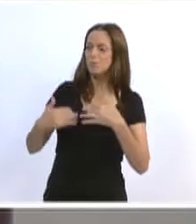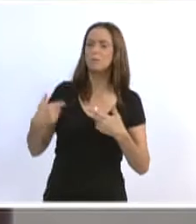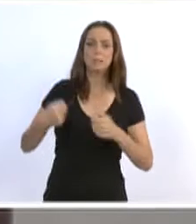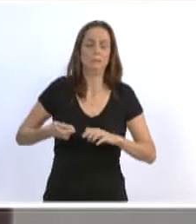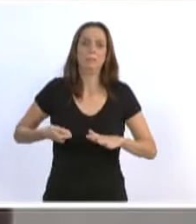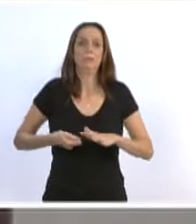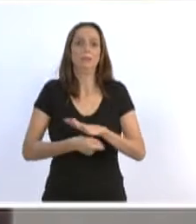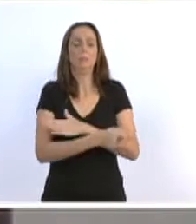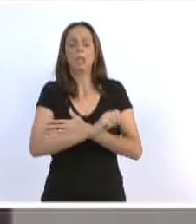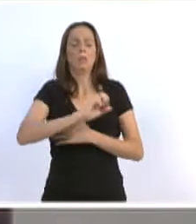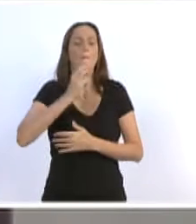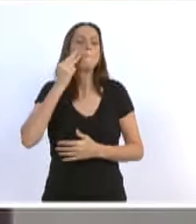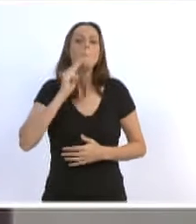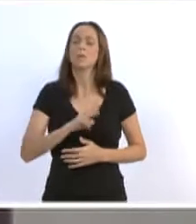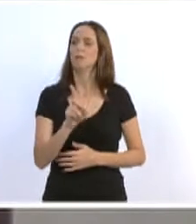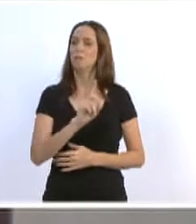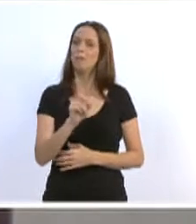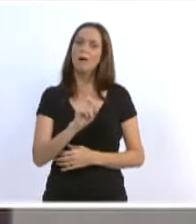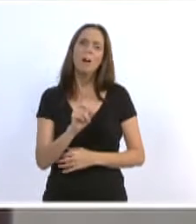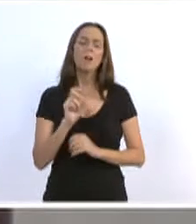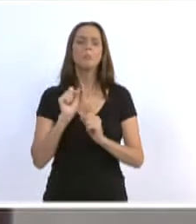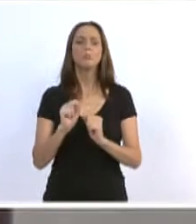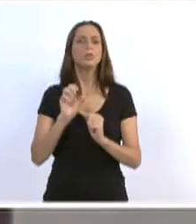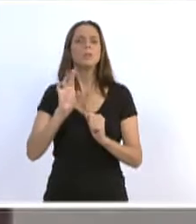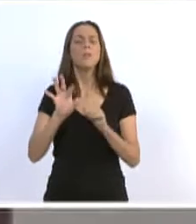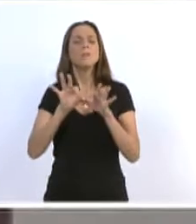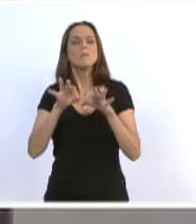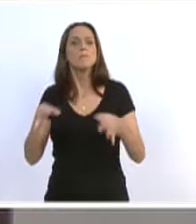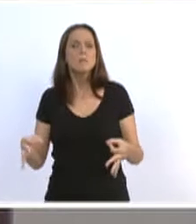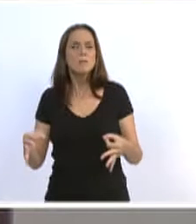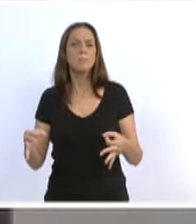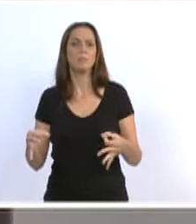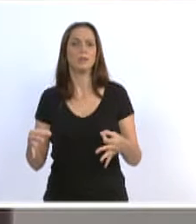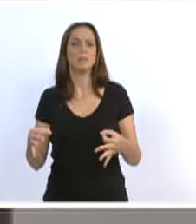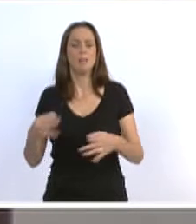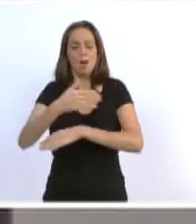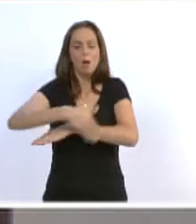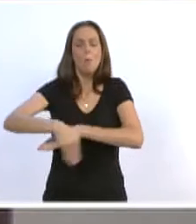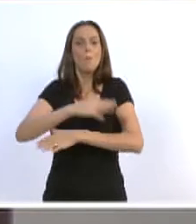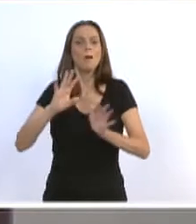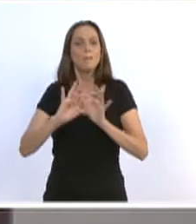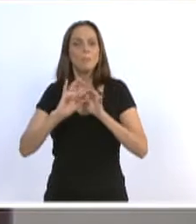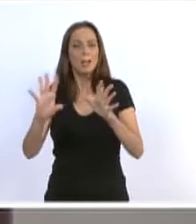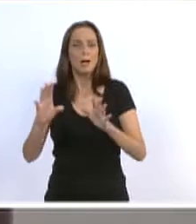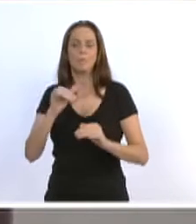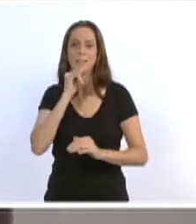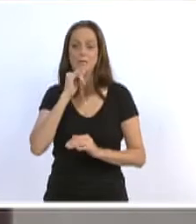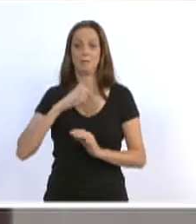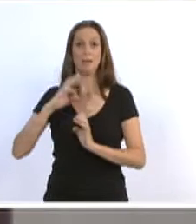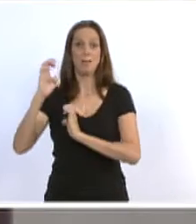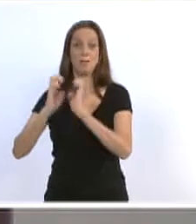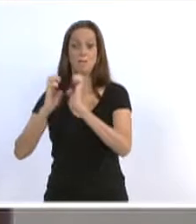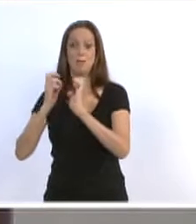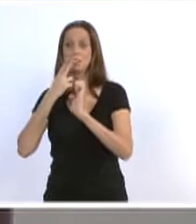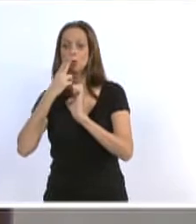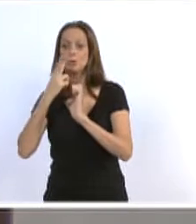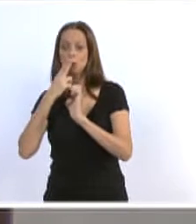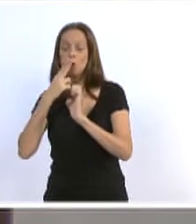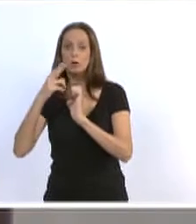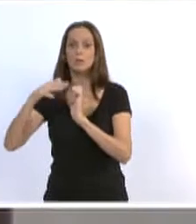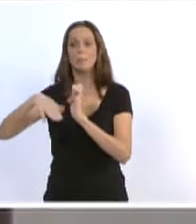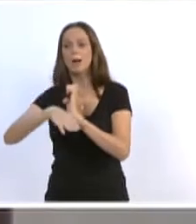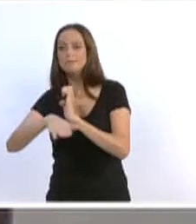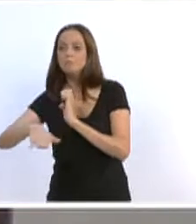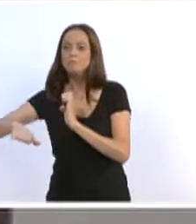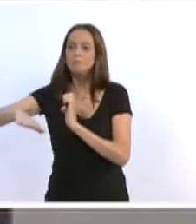aquela rua e ela resolve o problema de muita gente quem tá da souza cruz para trás e vai lá pro bairro da velha com certeza não vai